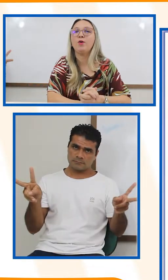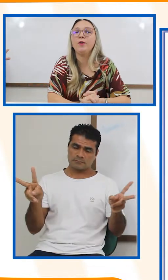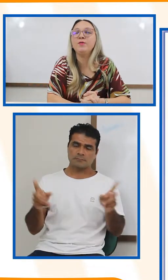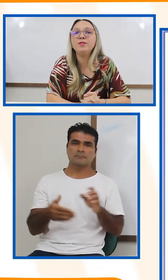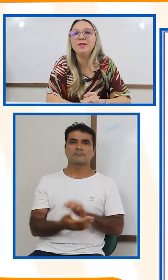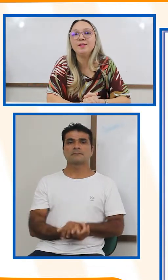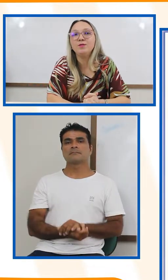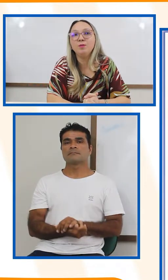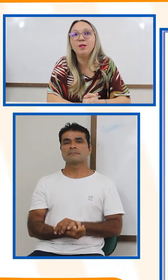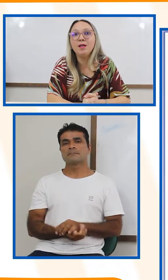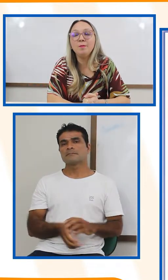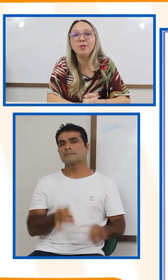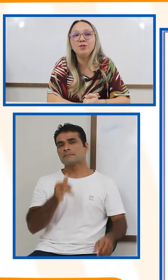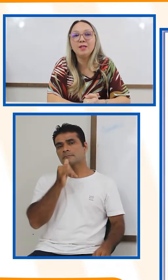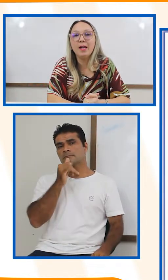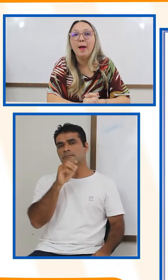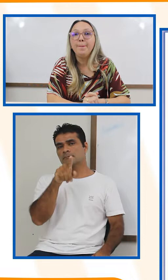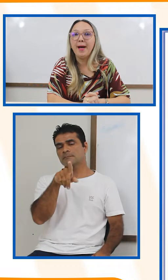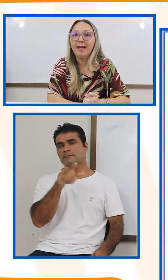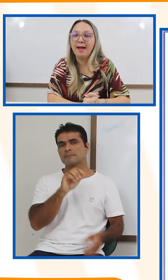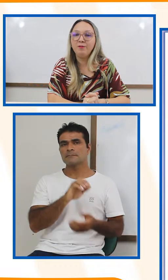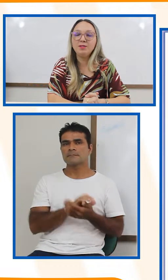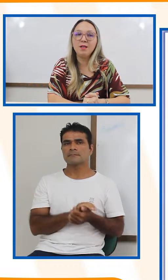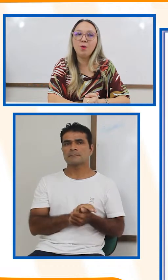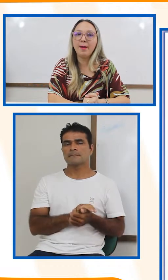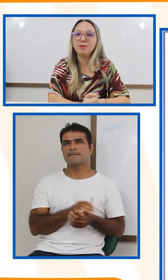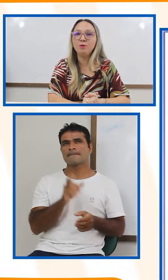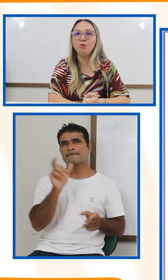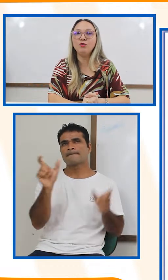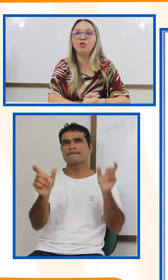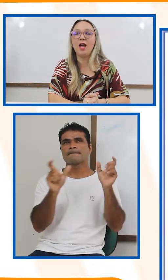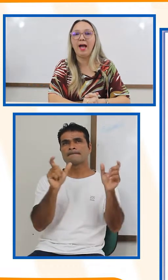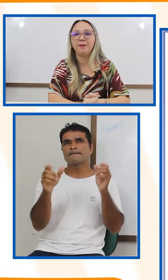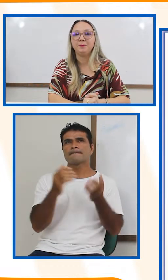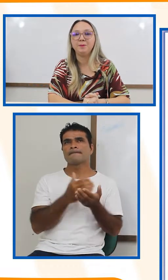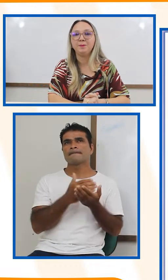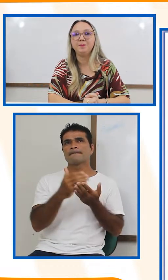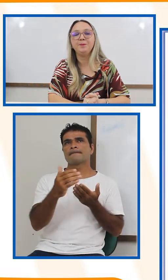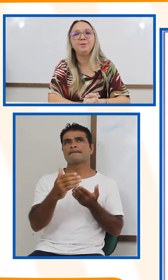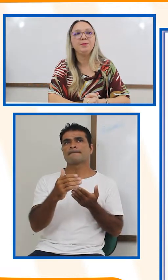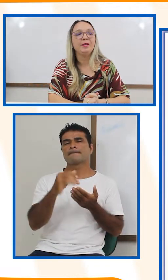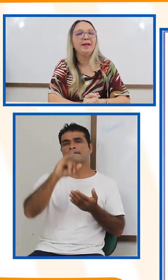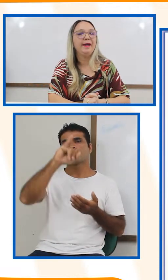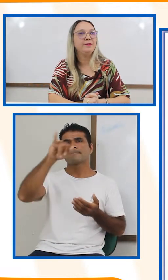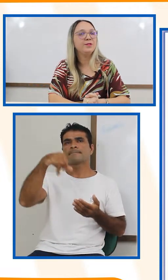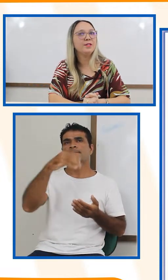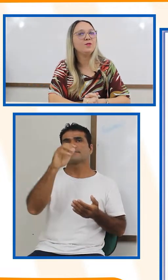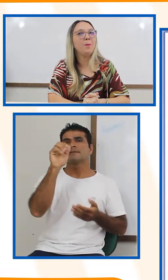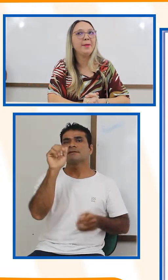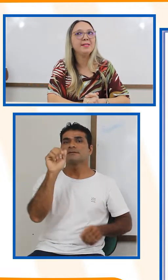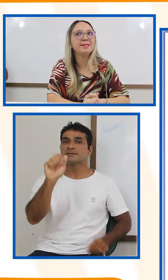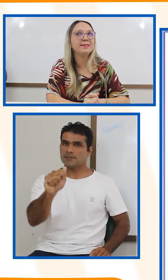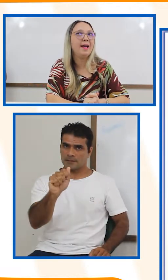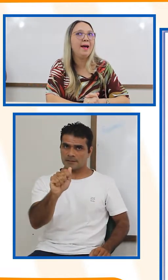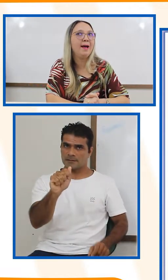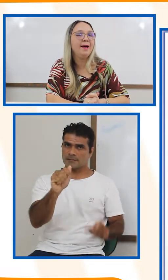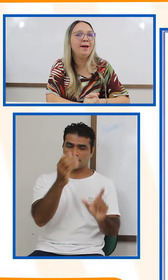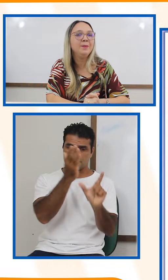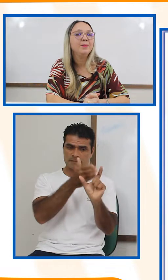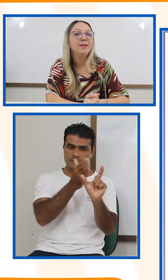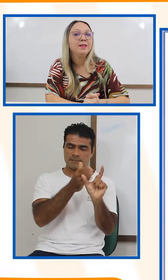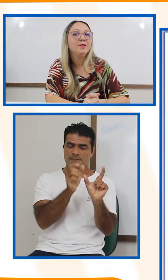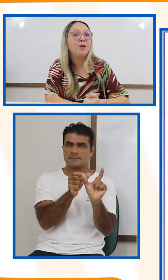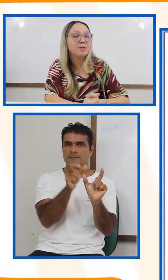pessoal, agora vocês vão ter que me dizer palavras que começam com já. Aí vocês vão